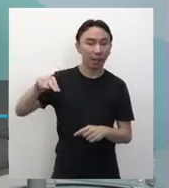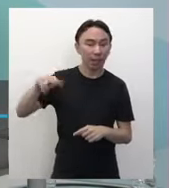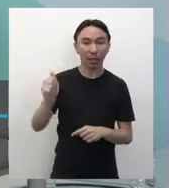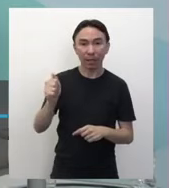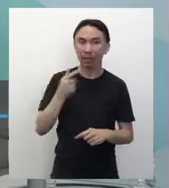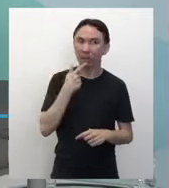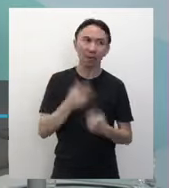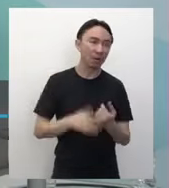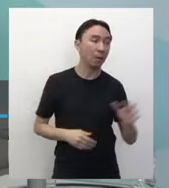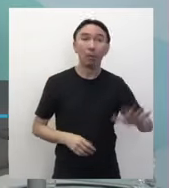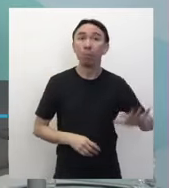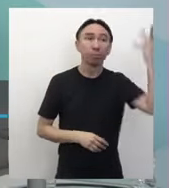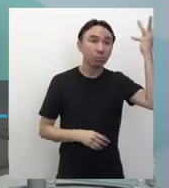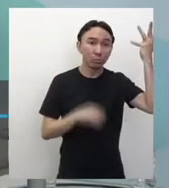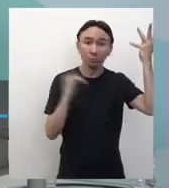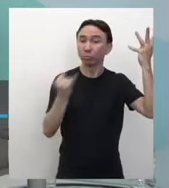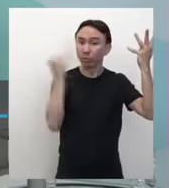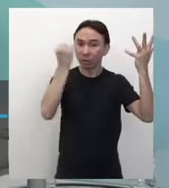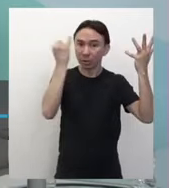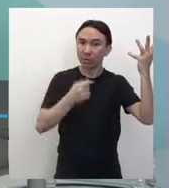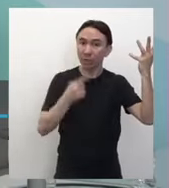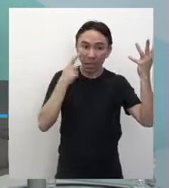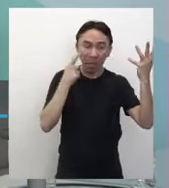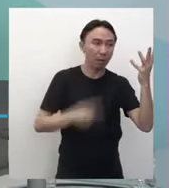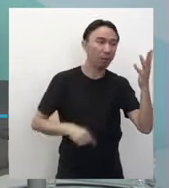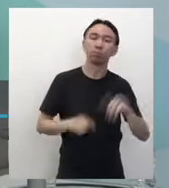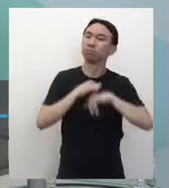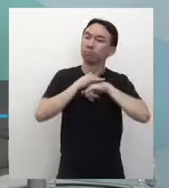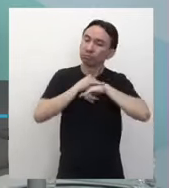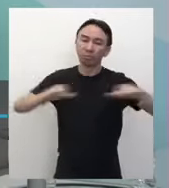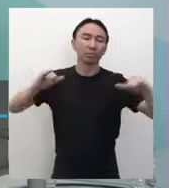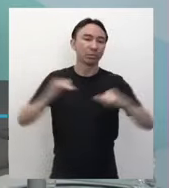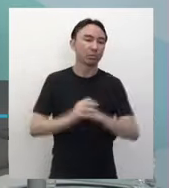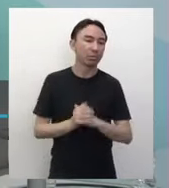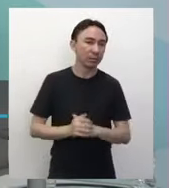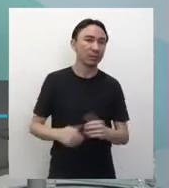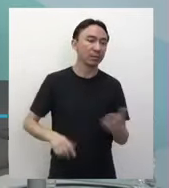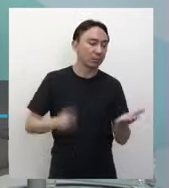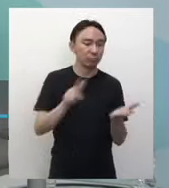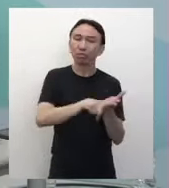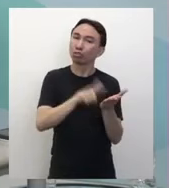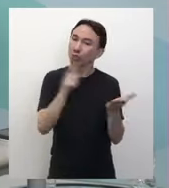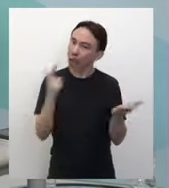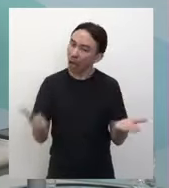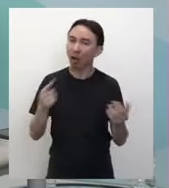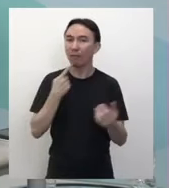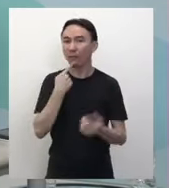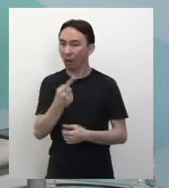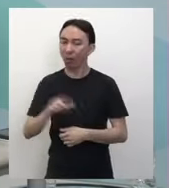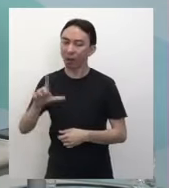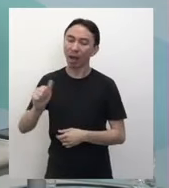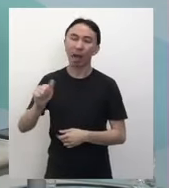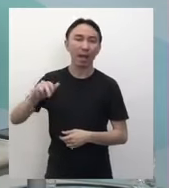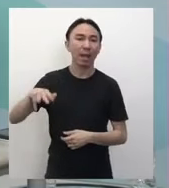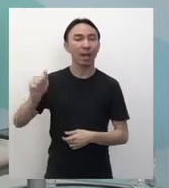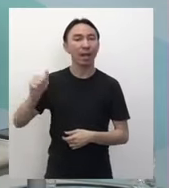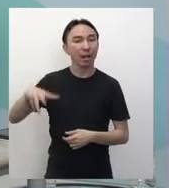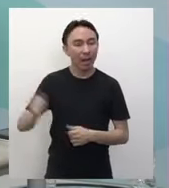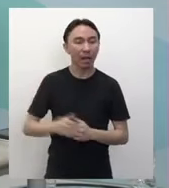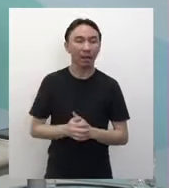dia, Pro Fabiana. Legal. A Laiane, jornal. A Maria Eduarda, eu lembro que eu fiz uma manchete